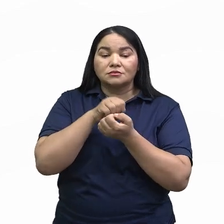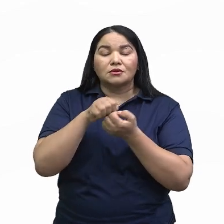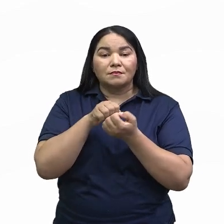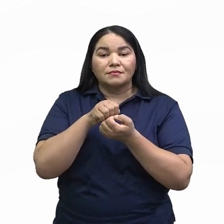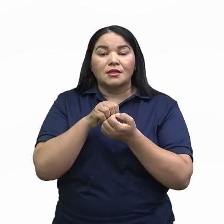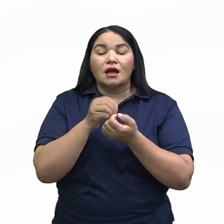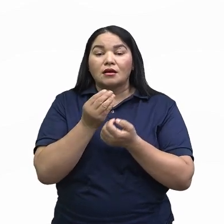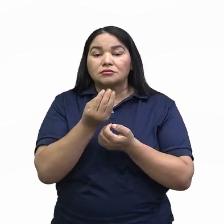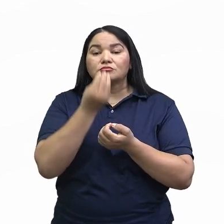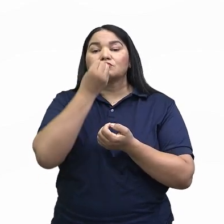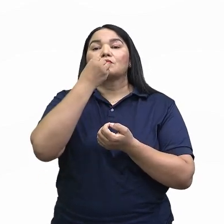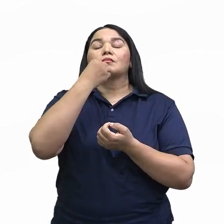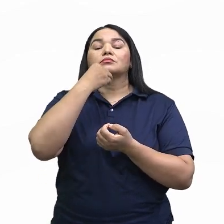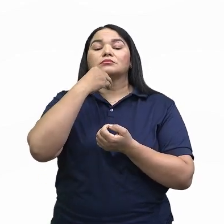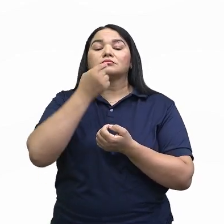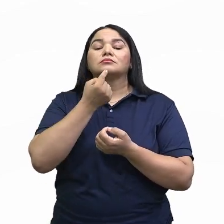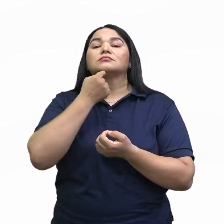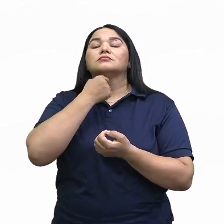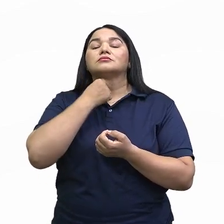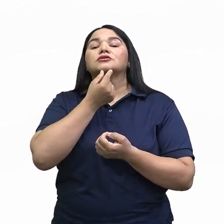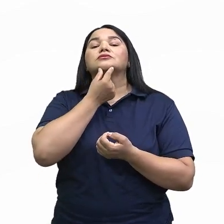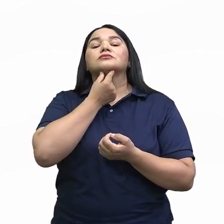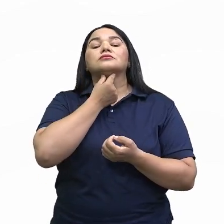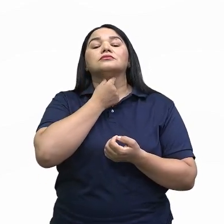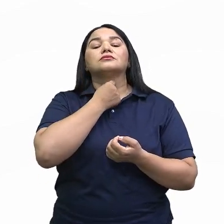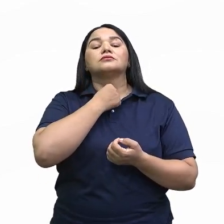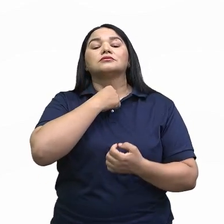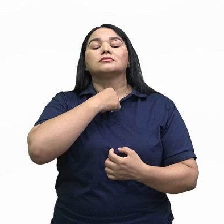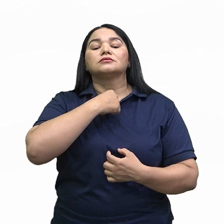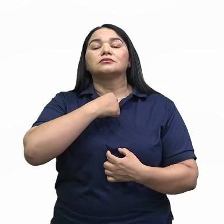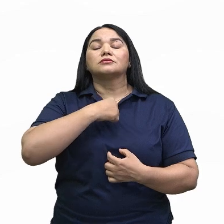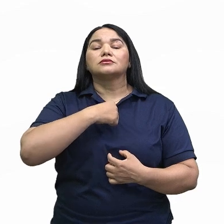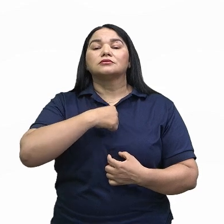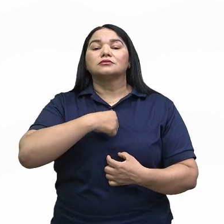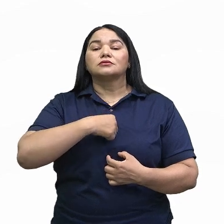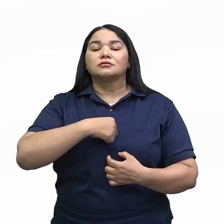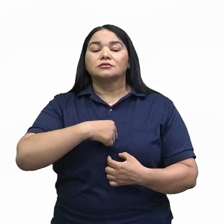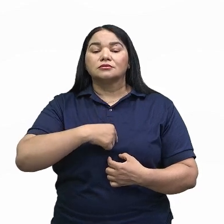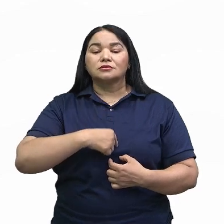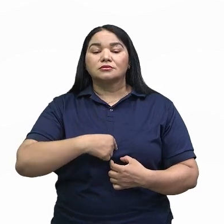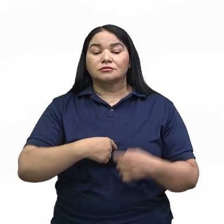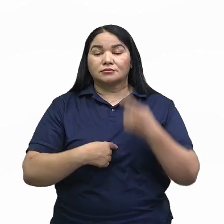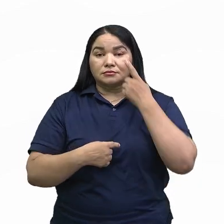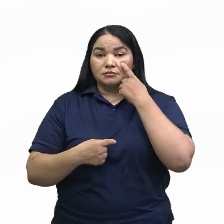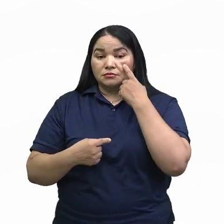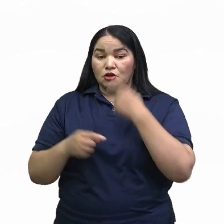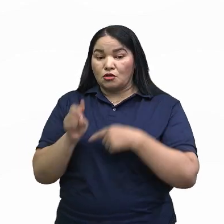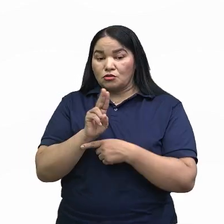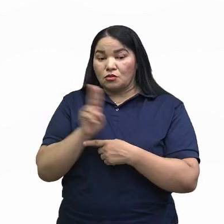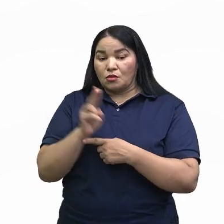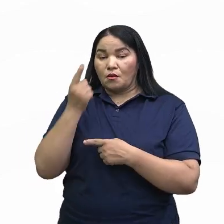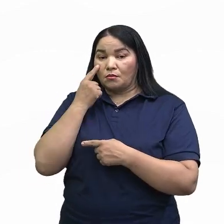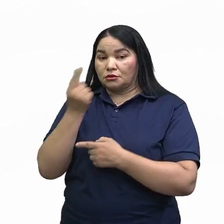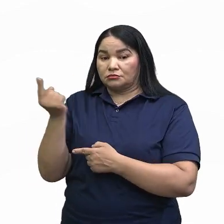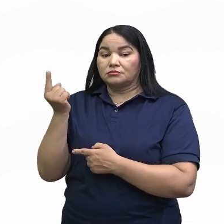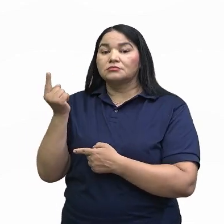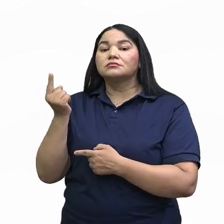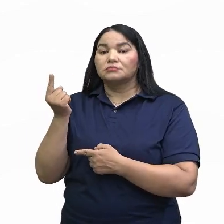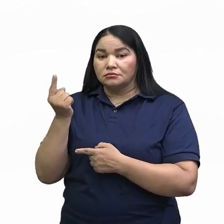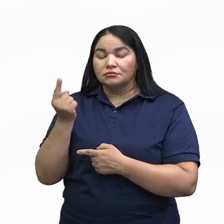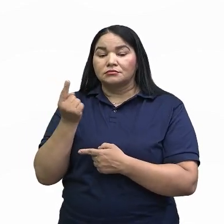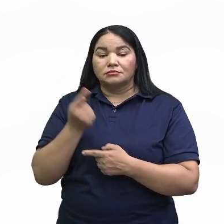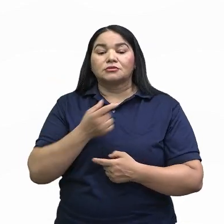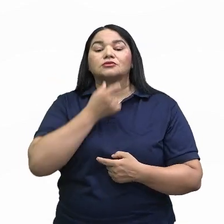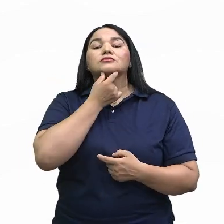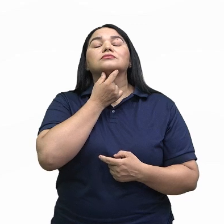alimento, quando você engole, ele vai passar ali por esse caminho, né, ele passa ali pela garganta, passa pela traqueia, passa por essa espécie ali